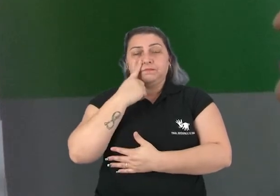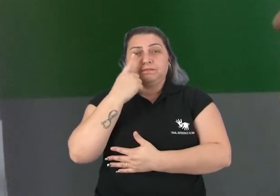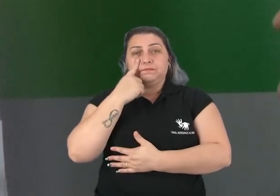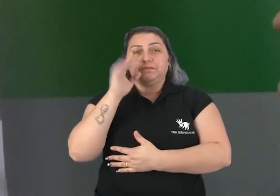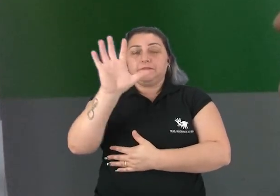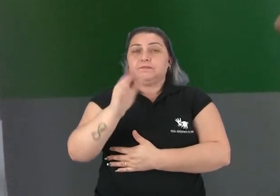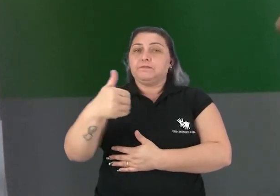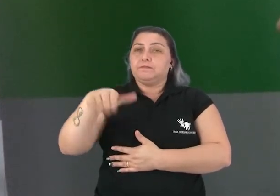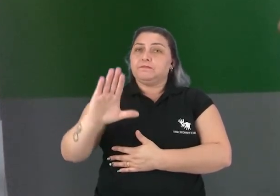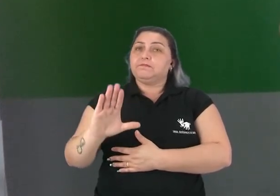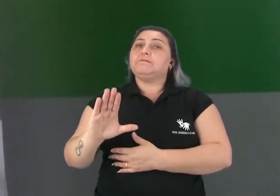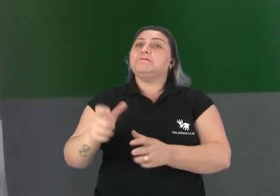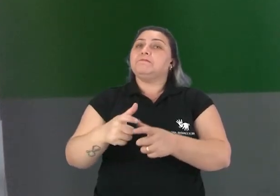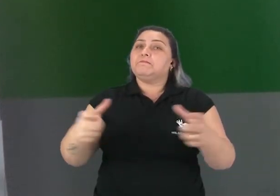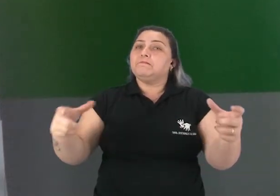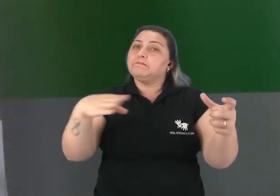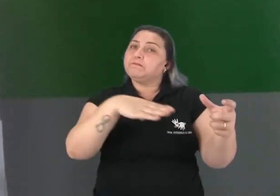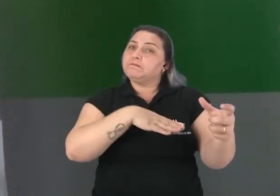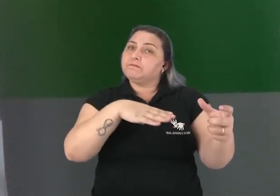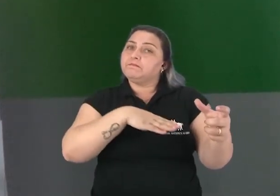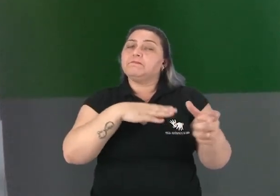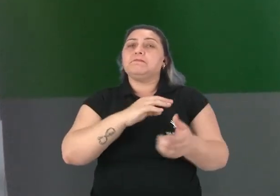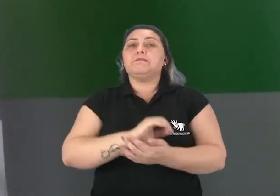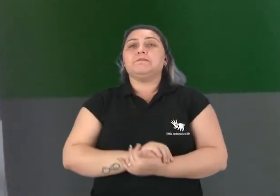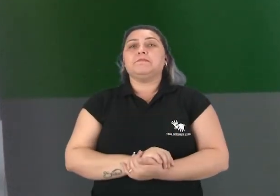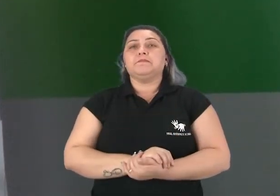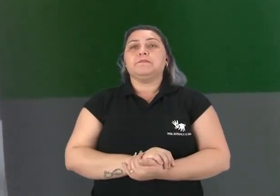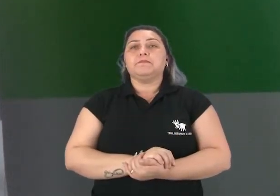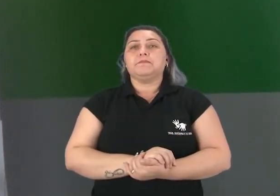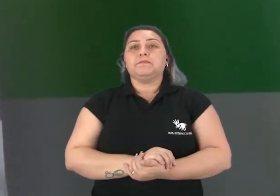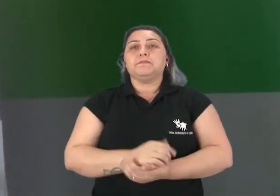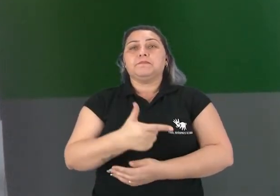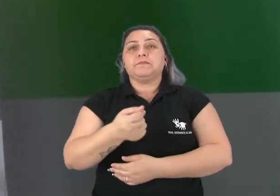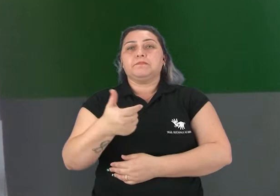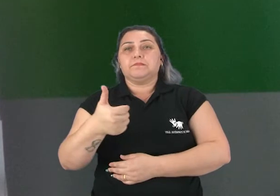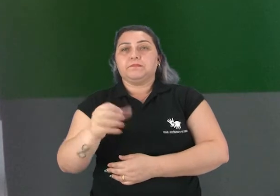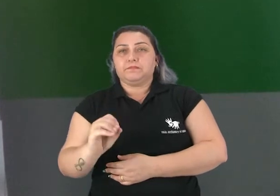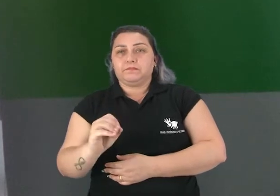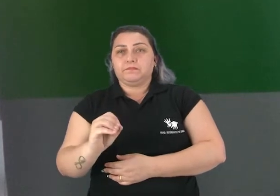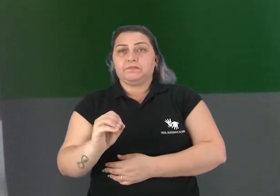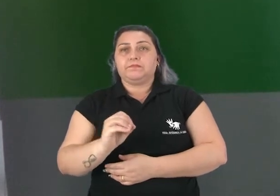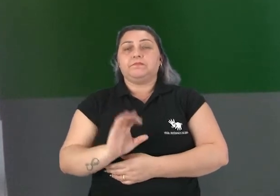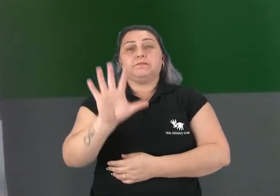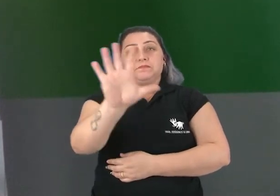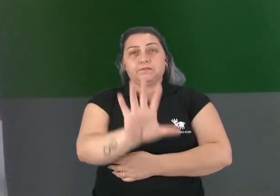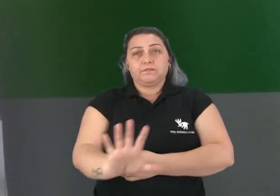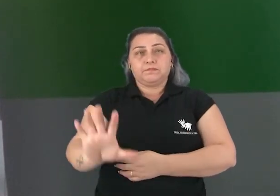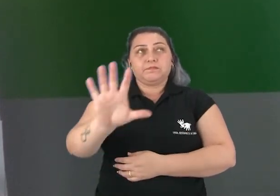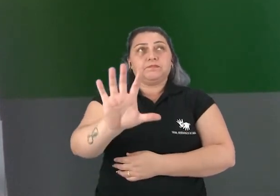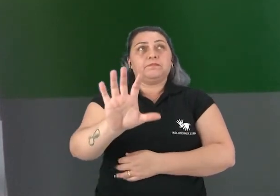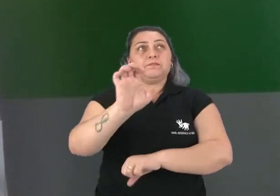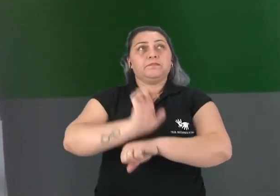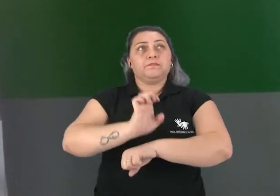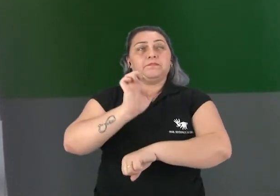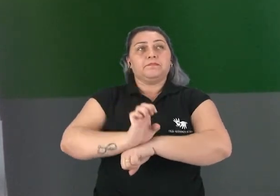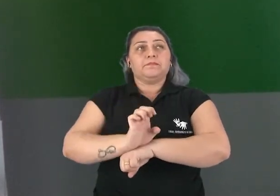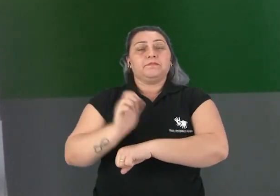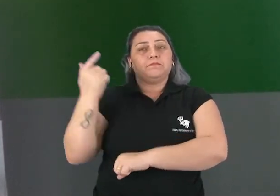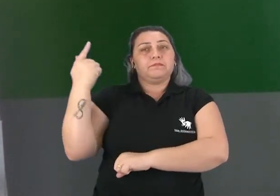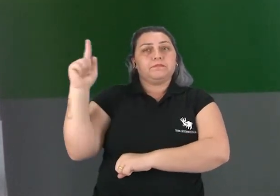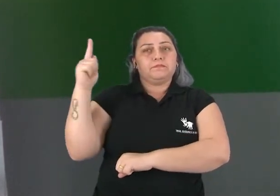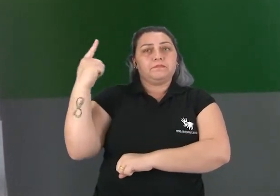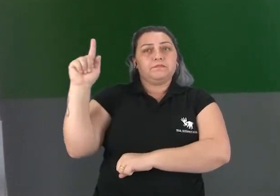mais urbanizada, isso de 2010, ó, região aqui do estado de Goiás,